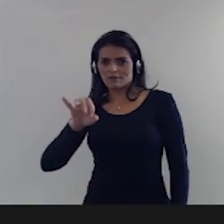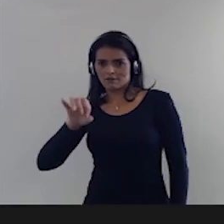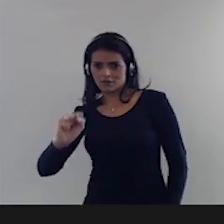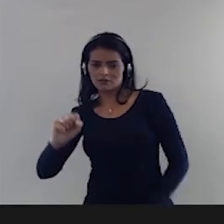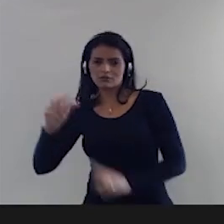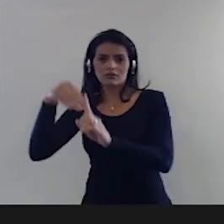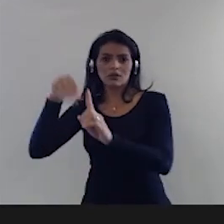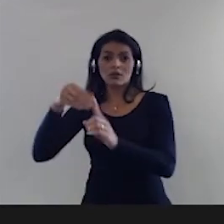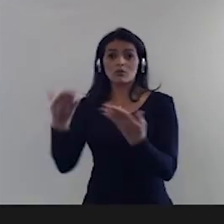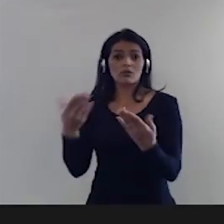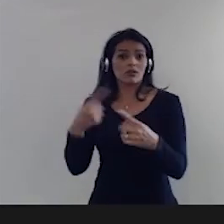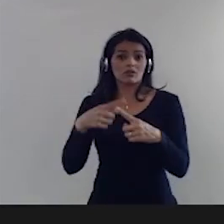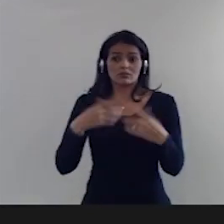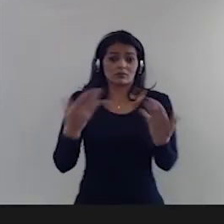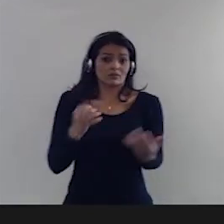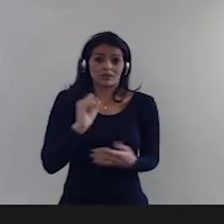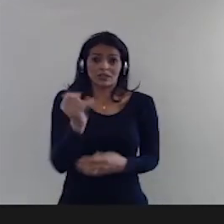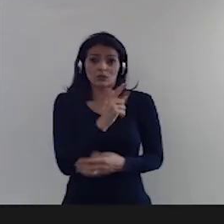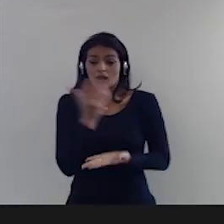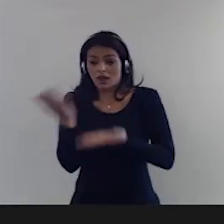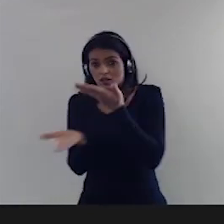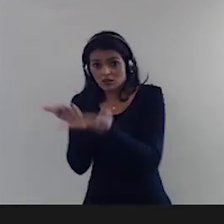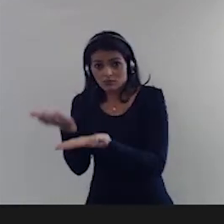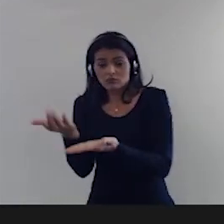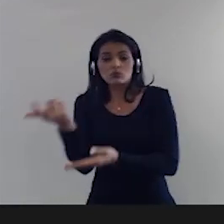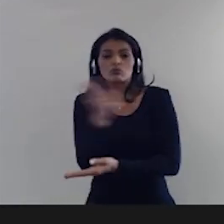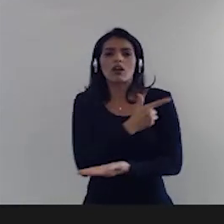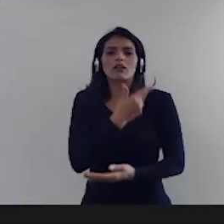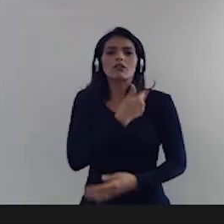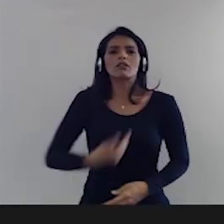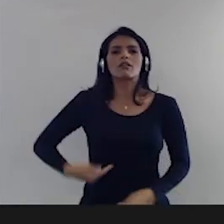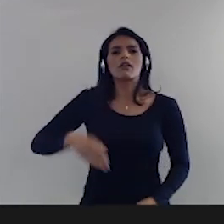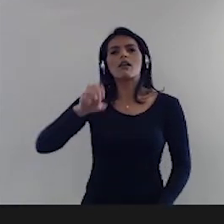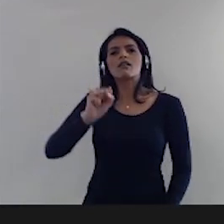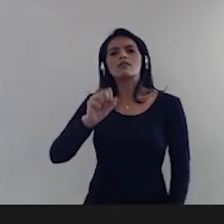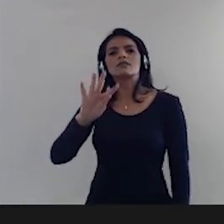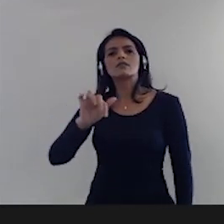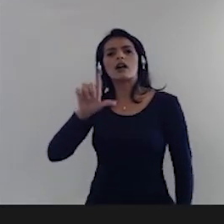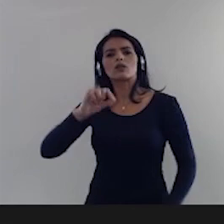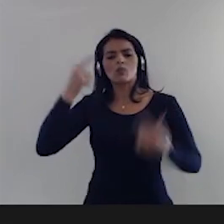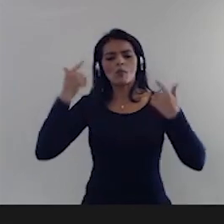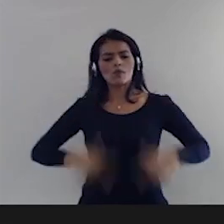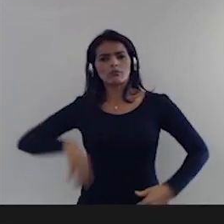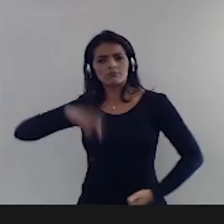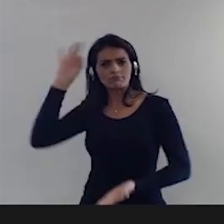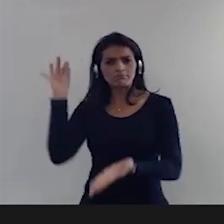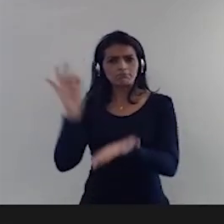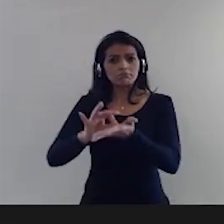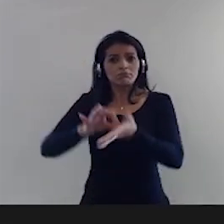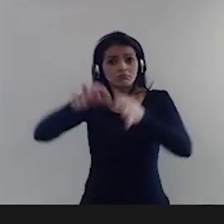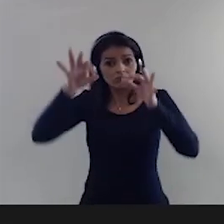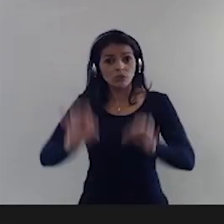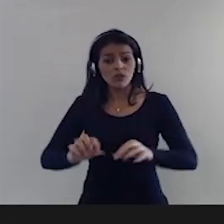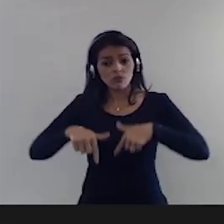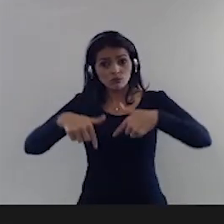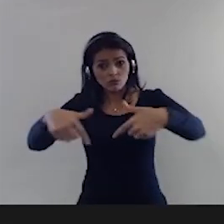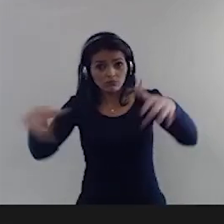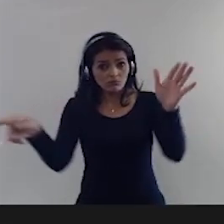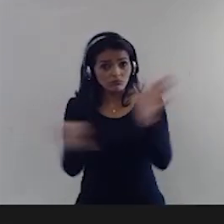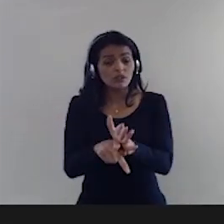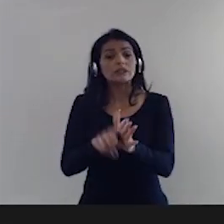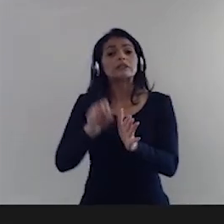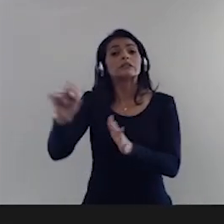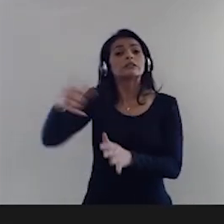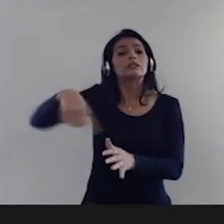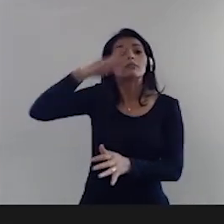temos um Estado de verdade, que é quando a gente, de fato, não consegue realizar a função do Estado quando